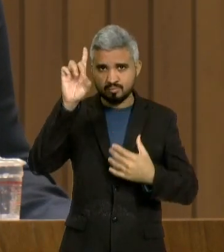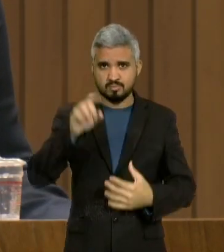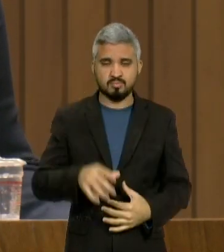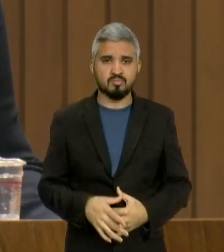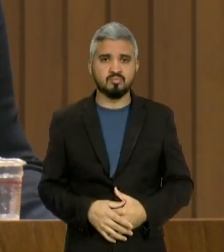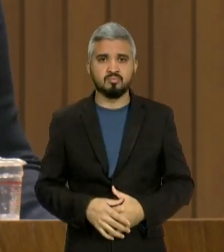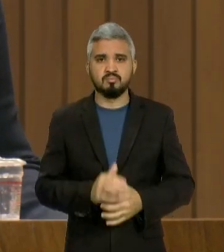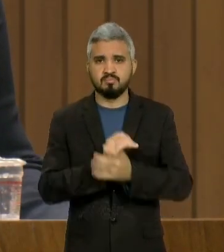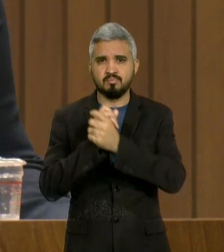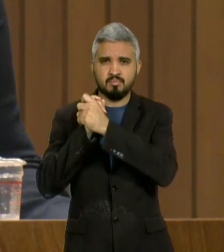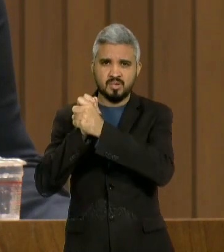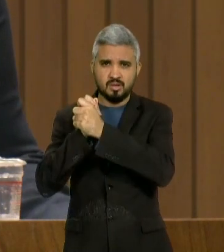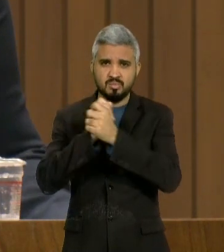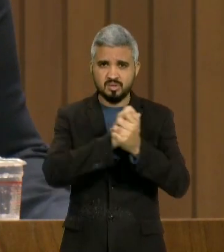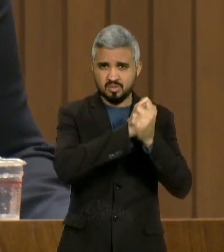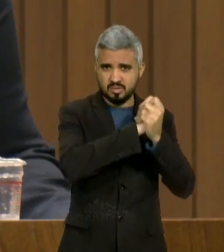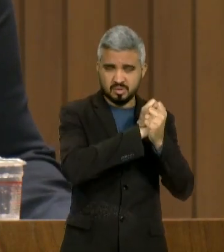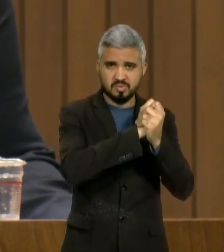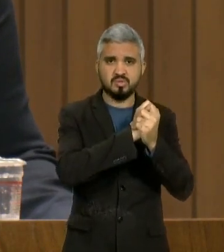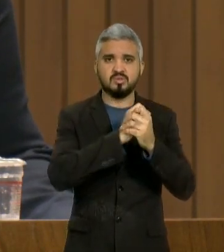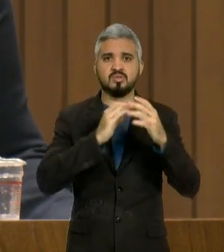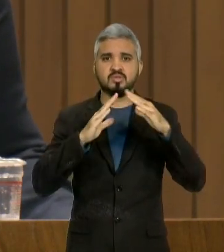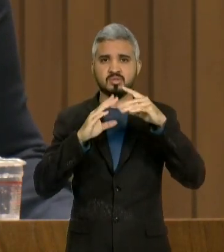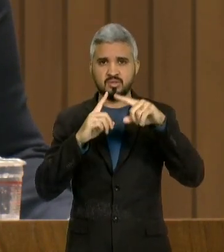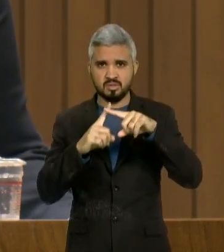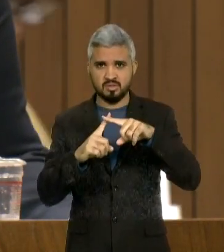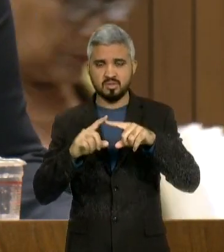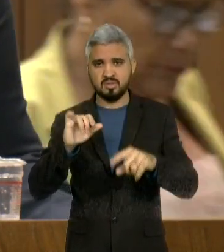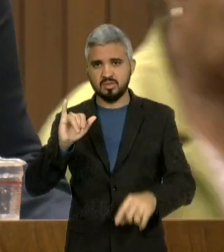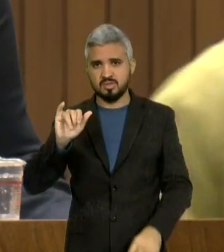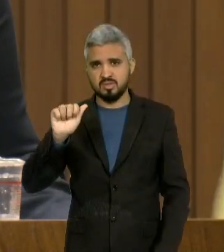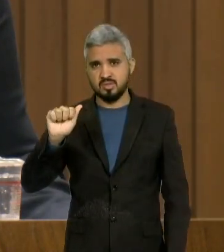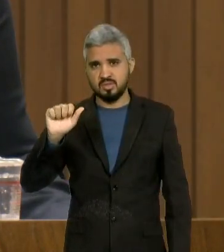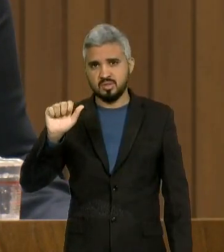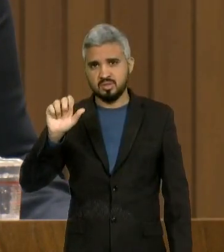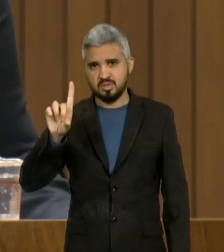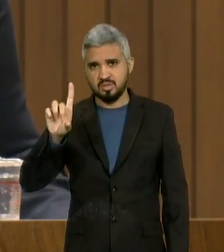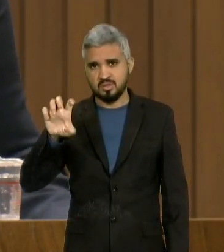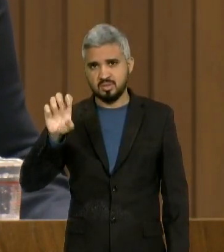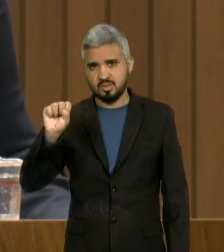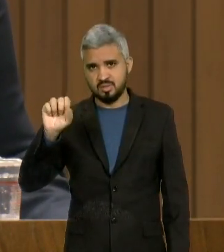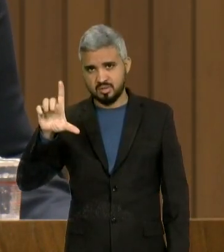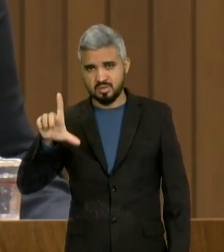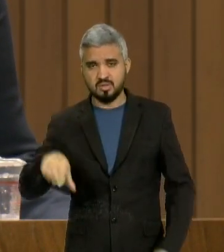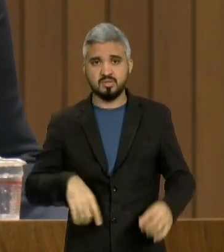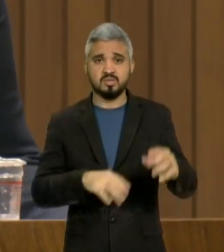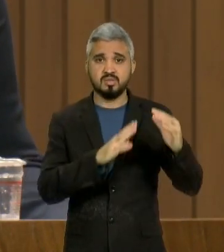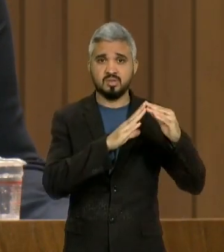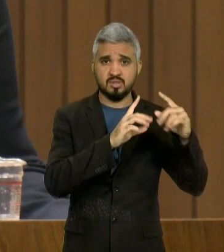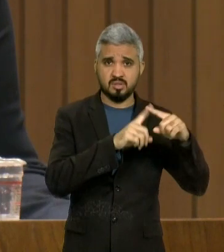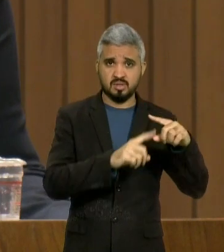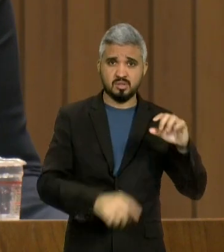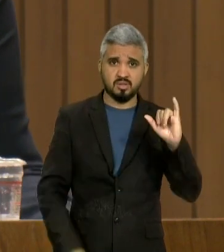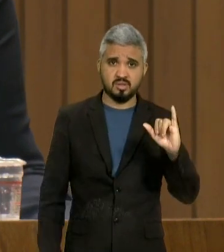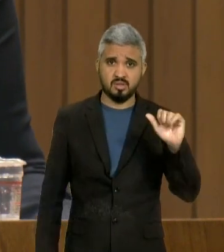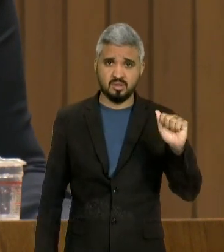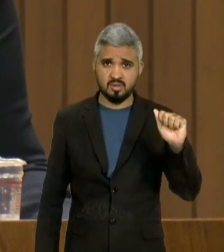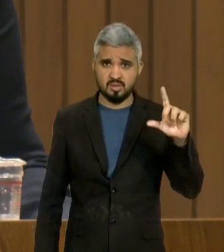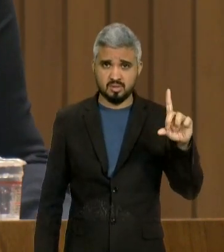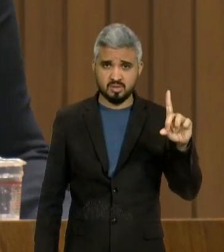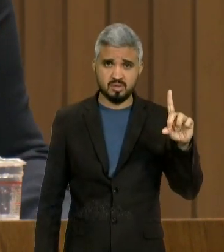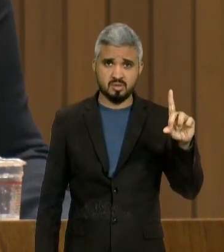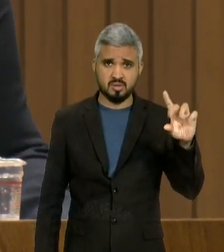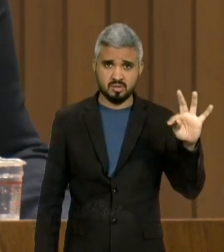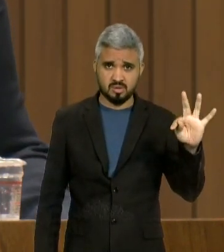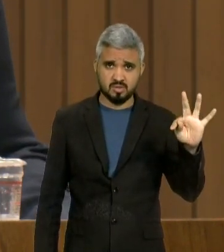e parabenizar a Igreja Evangélica IADESLE e também a Igreja Evangélica IAD. São os dois pastores,